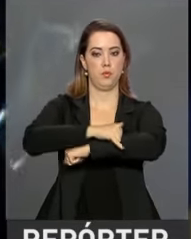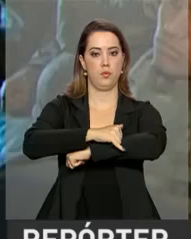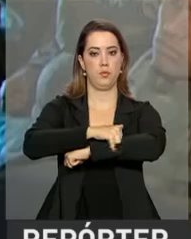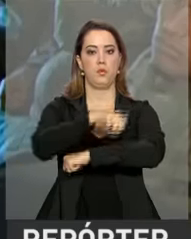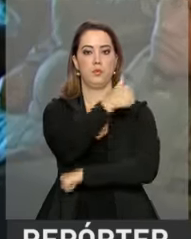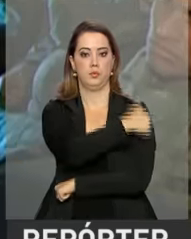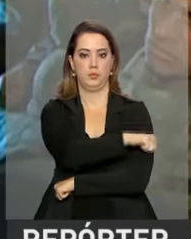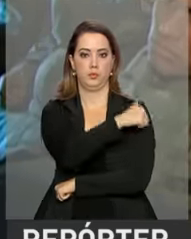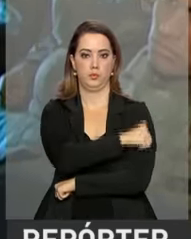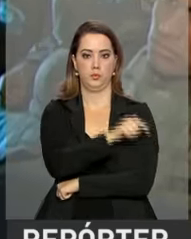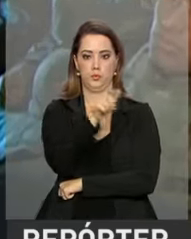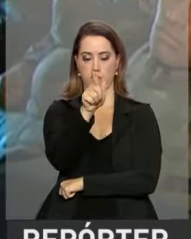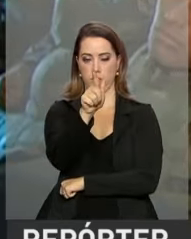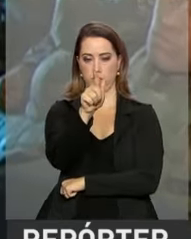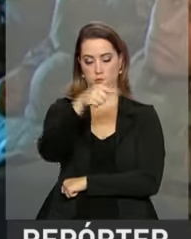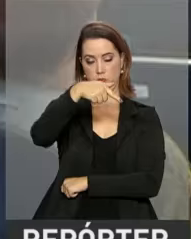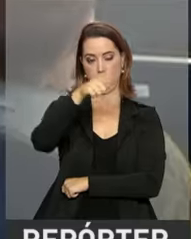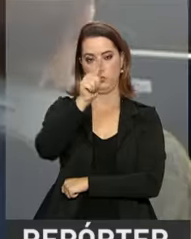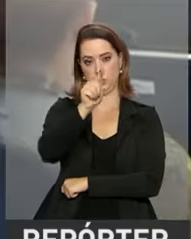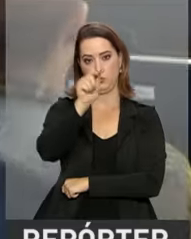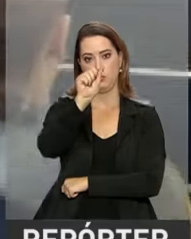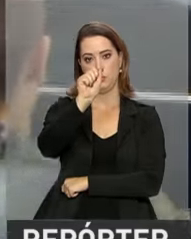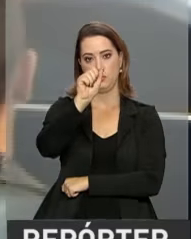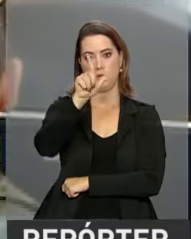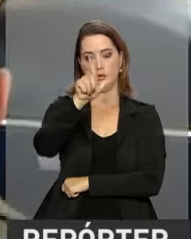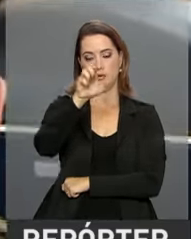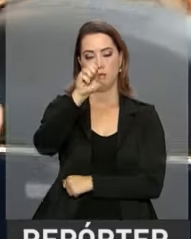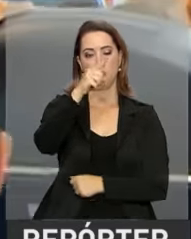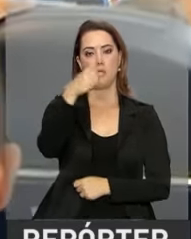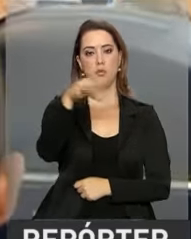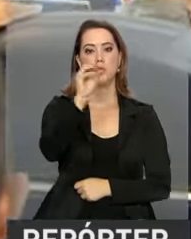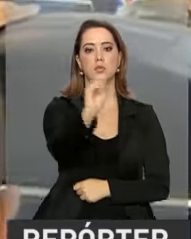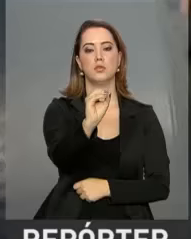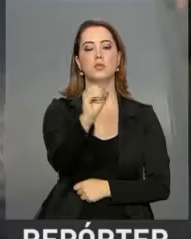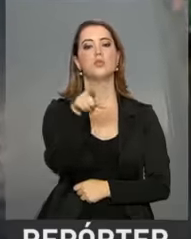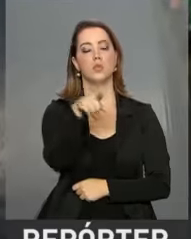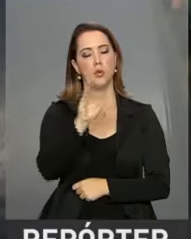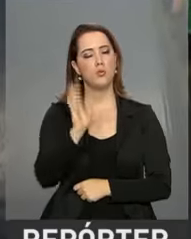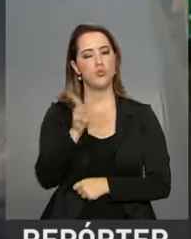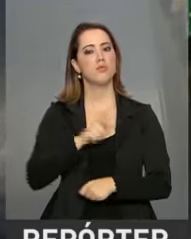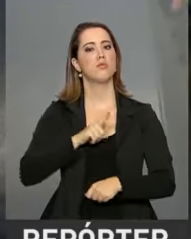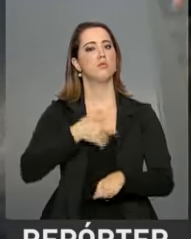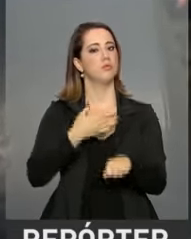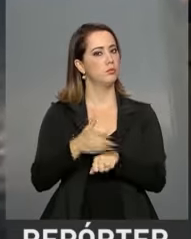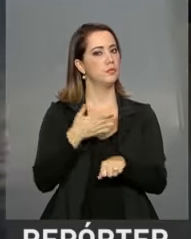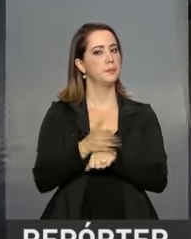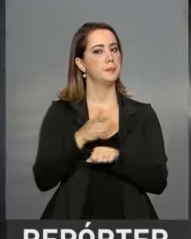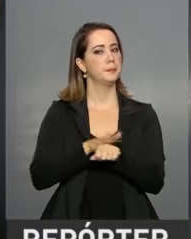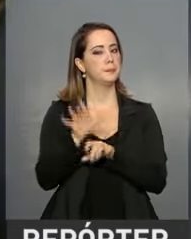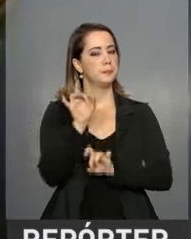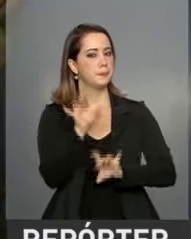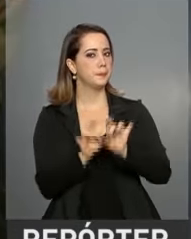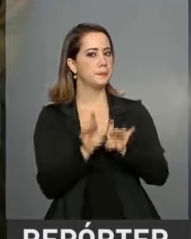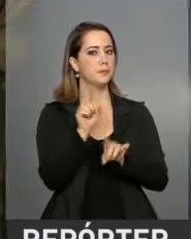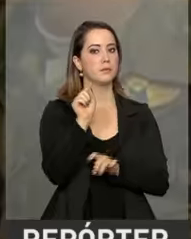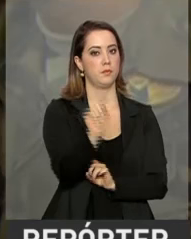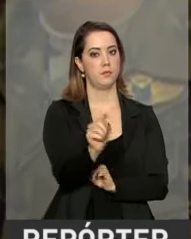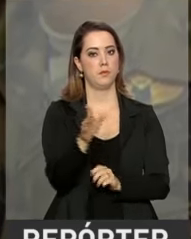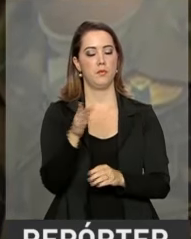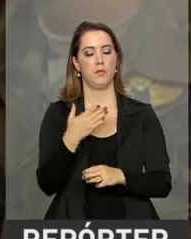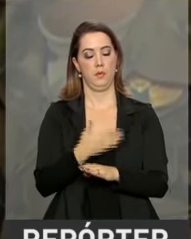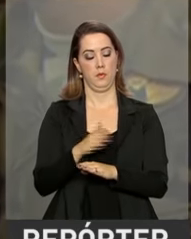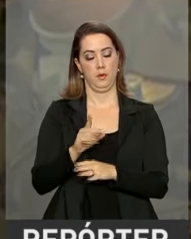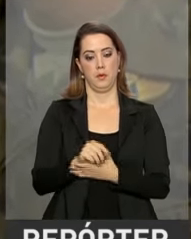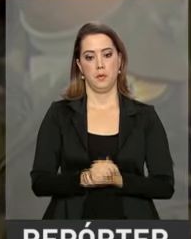de entrada de delegações e turistas, que as tropas passaram por treinamentos específicos para atuar durante os jogos.